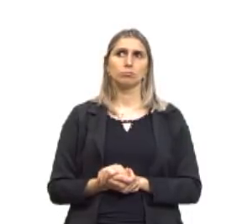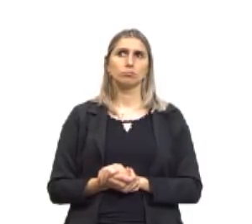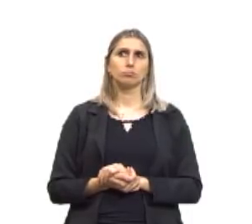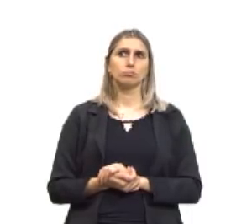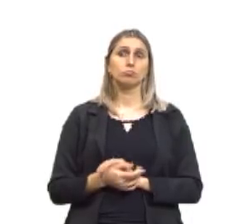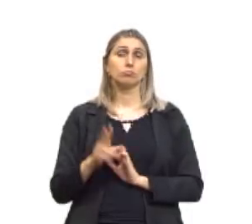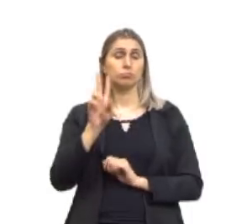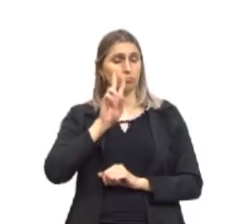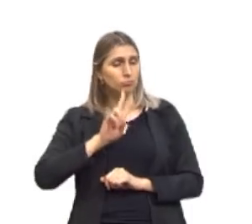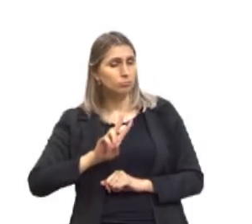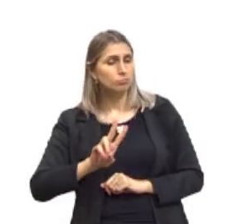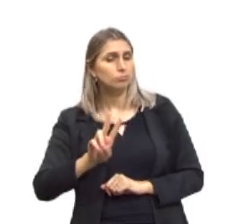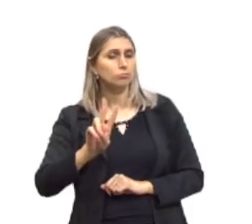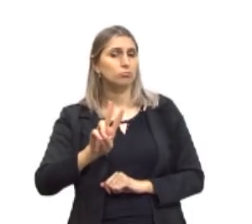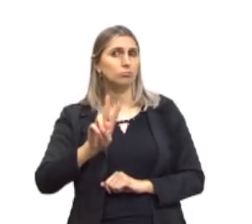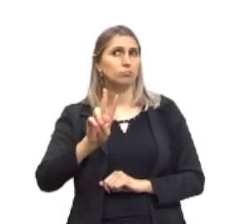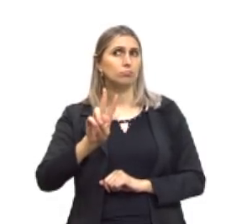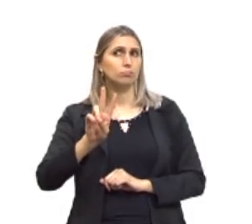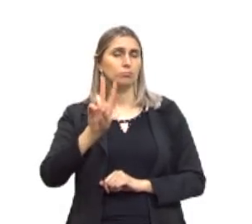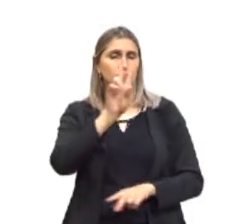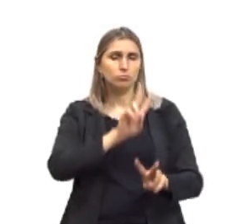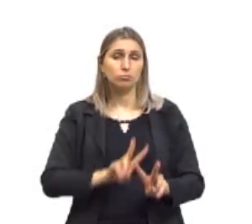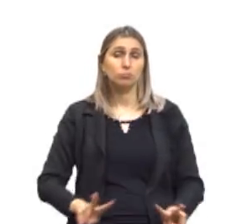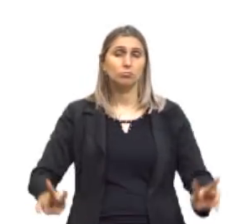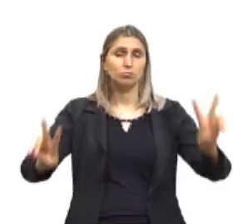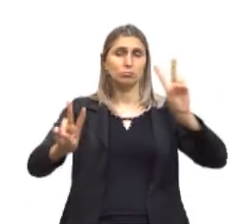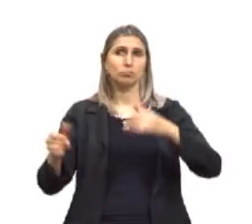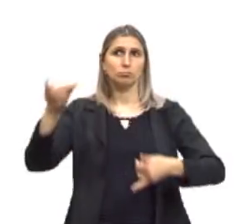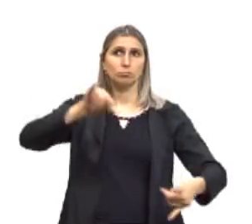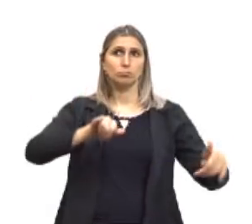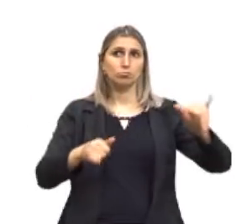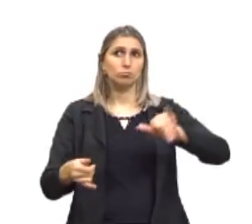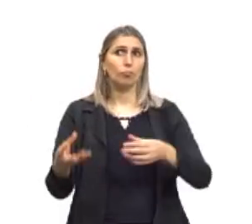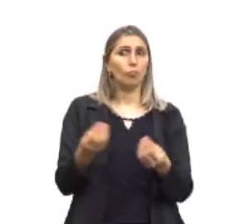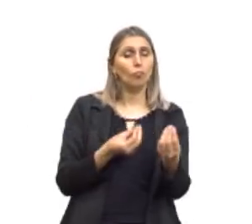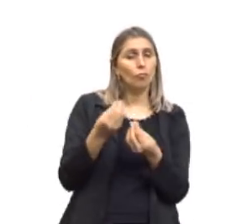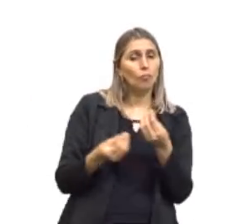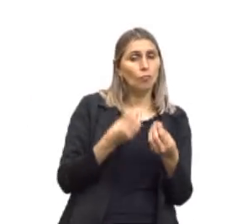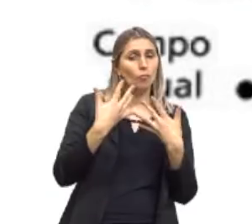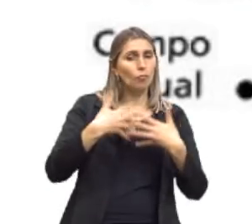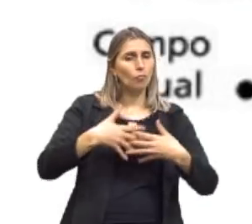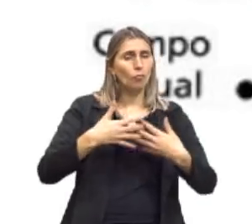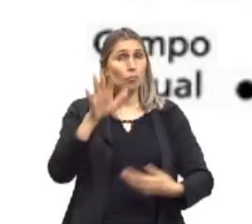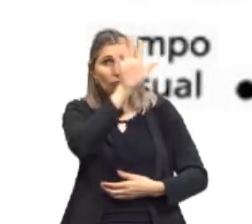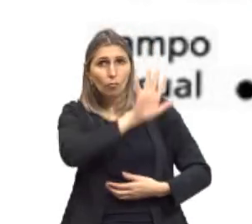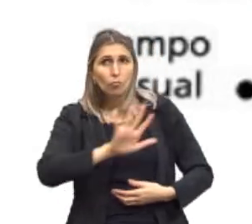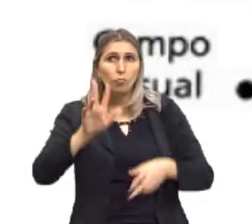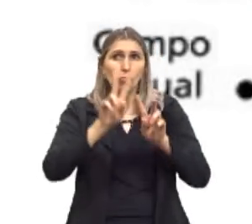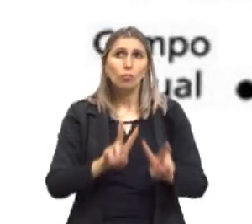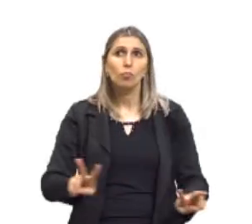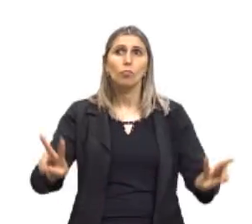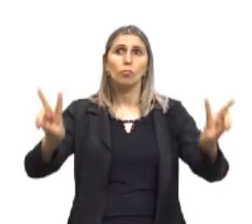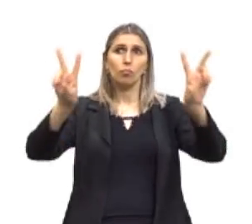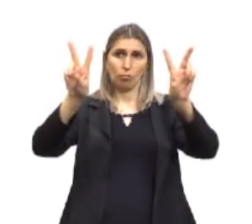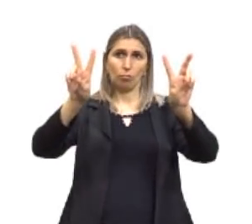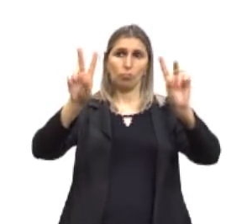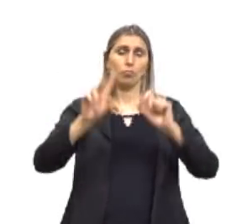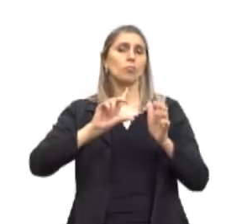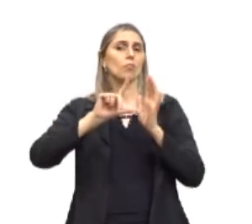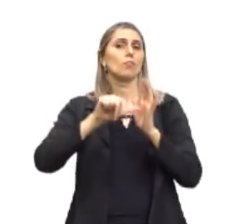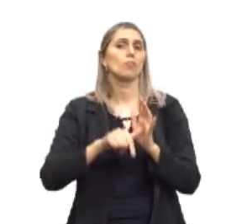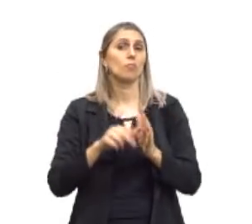Vamos olhar no laboratório virtual como é que funciona esse campo de visão de forma virtual. Depois a gente